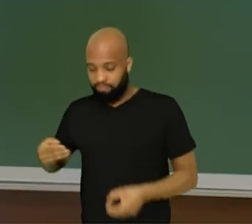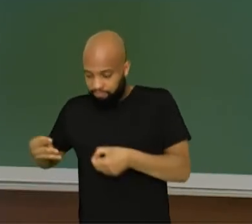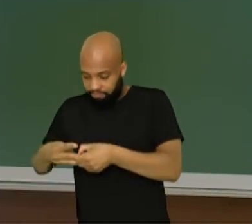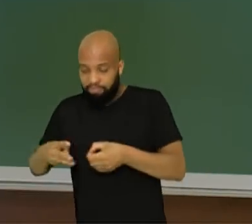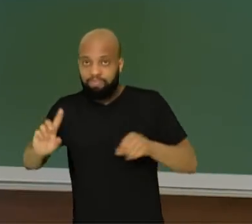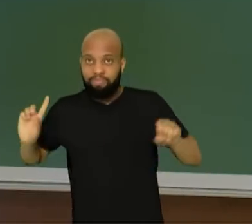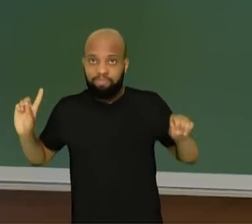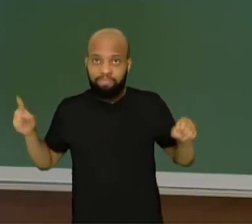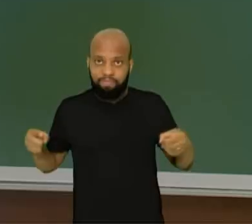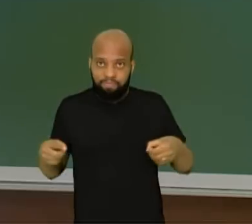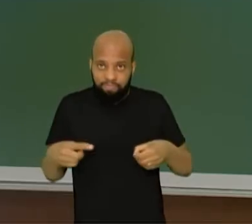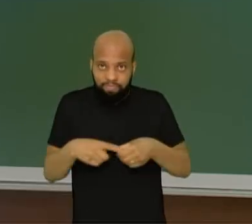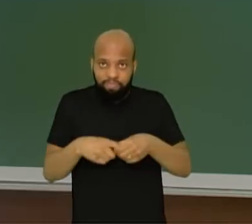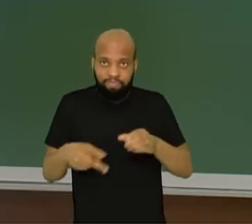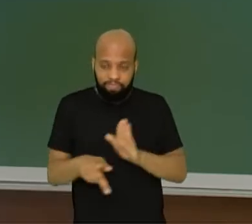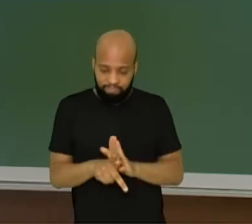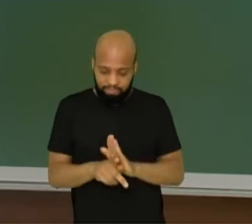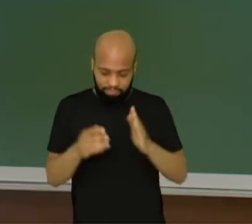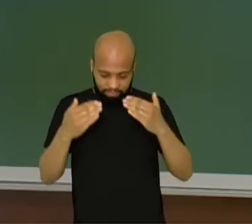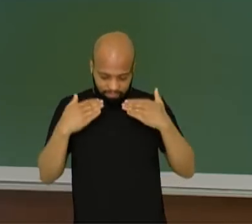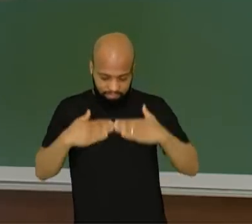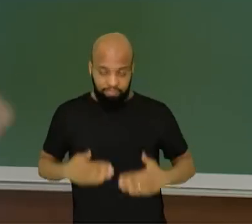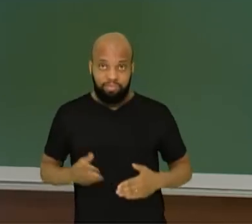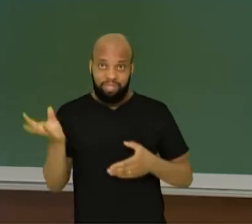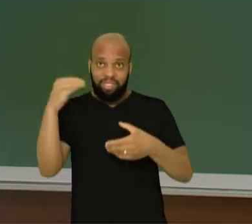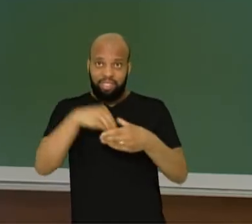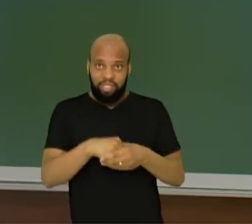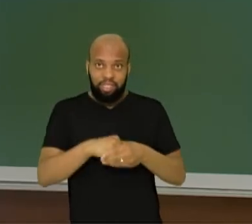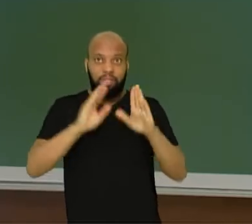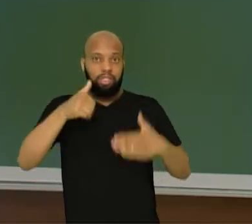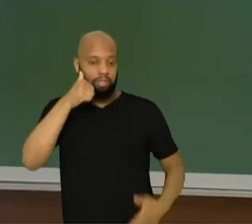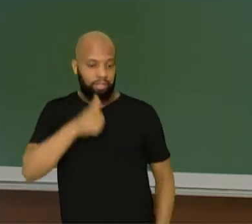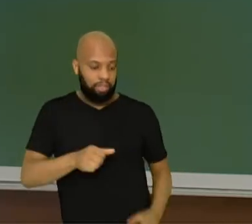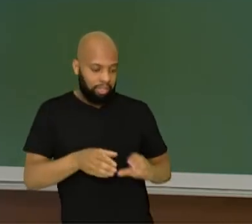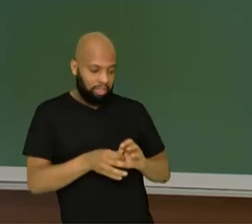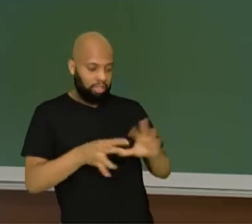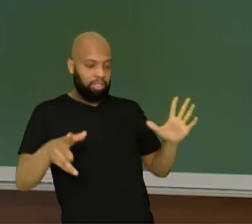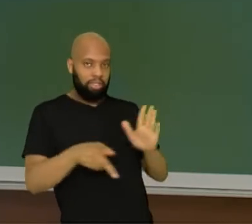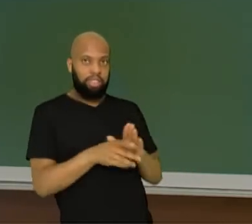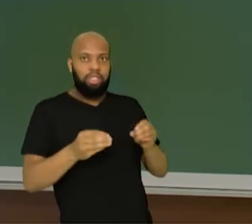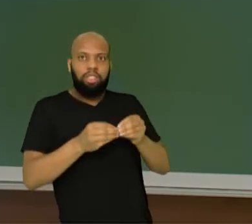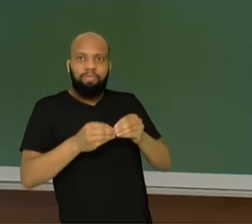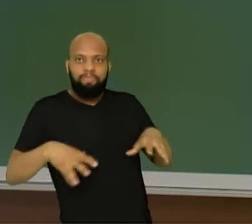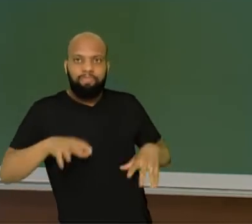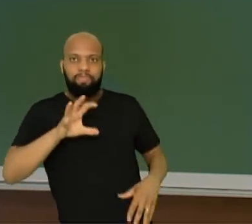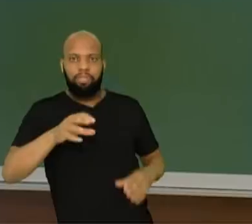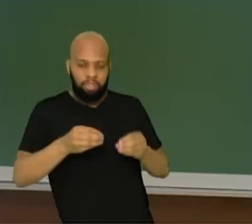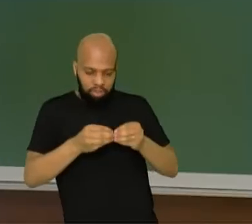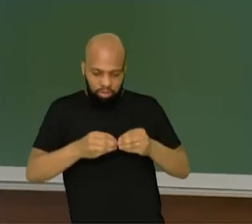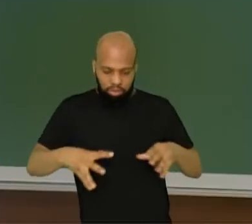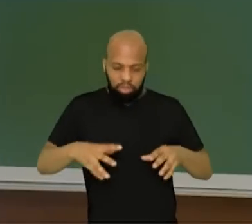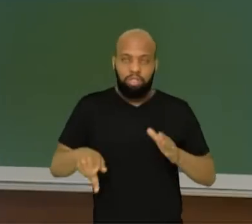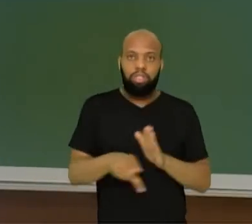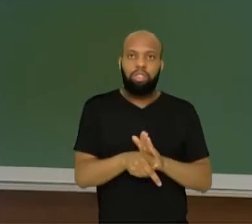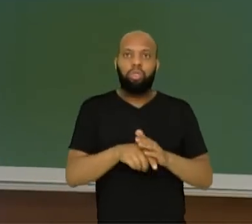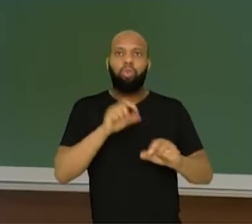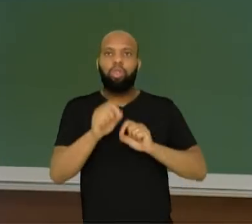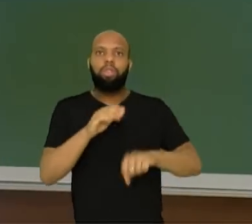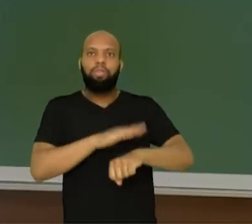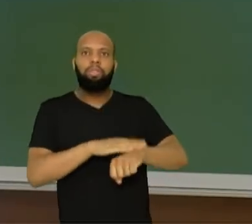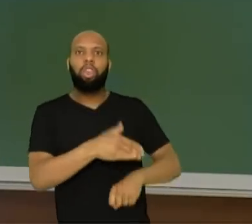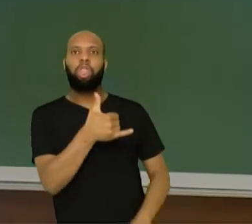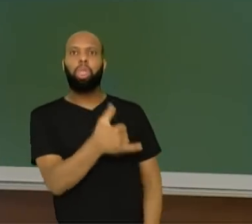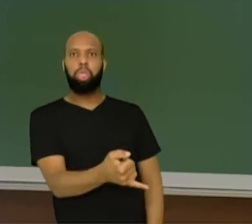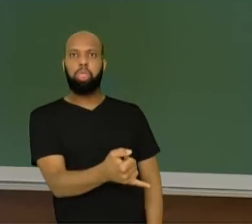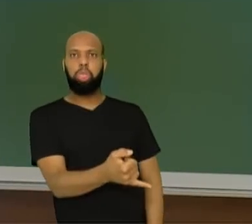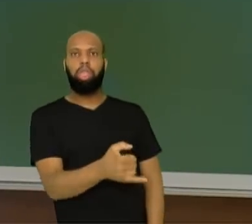interna. A fêmea vai fazer o quê? Vai liberar seus ovos. E esses ovos vão sair nas nossas fezes. E